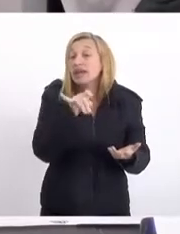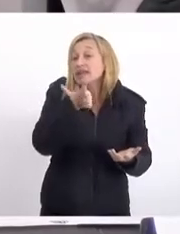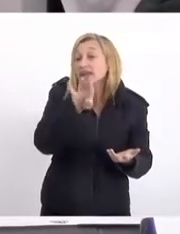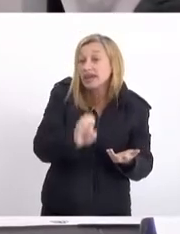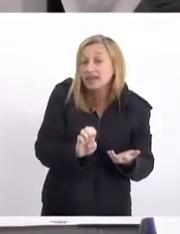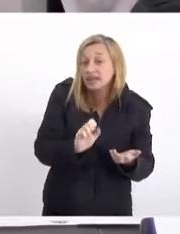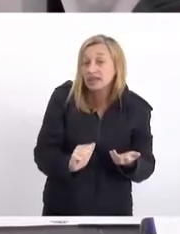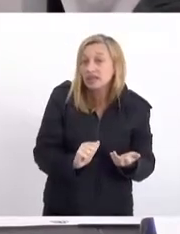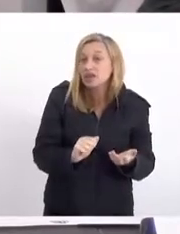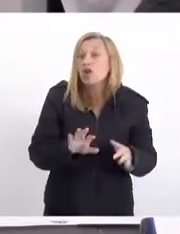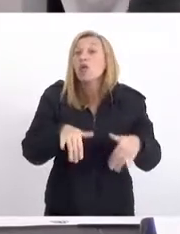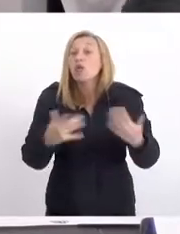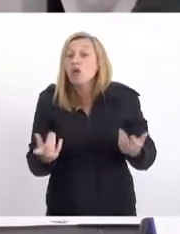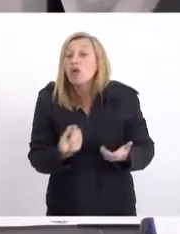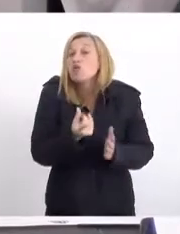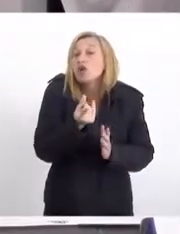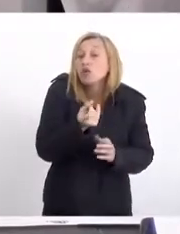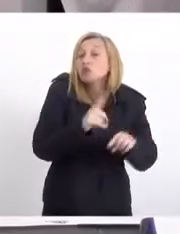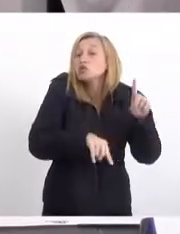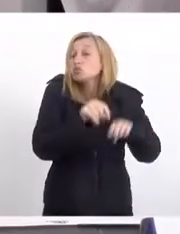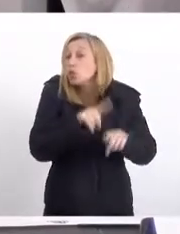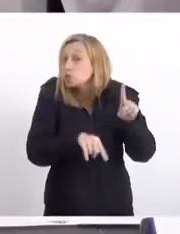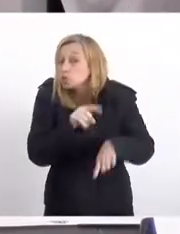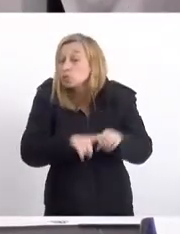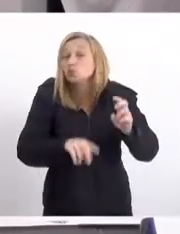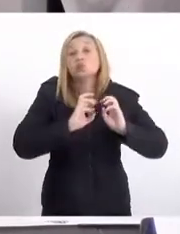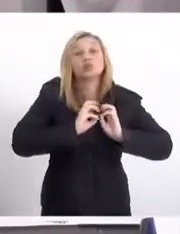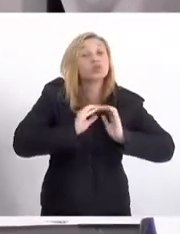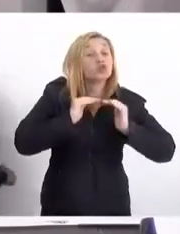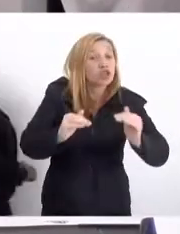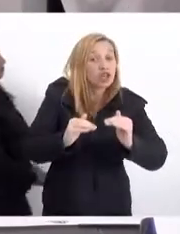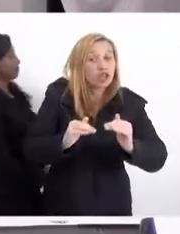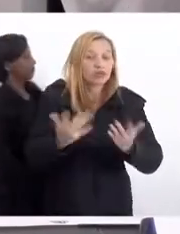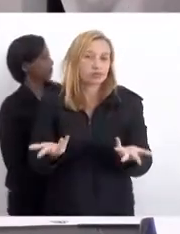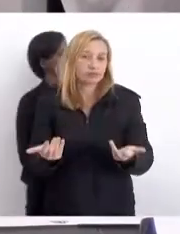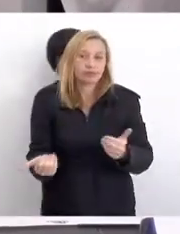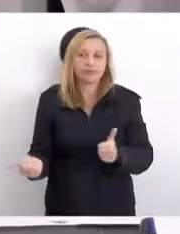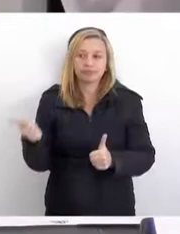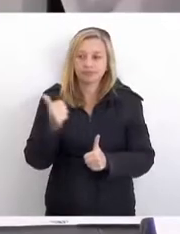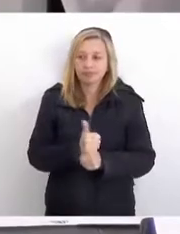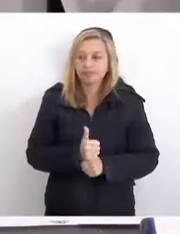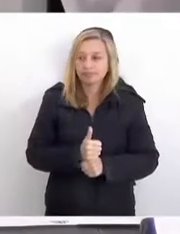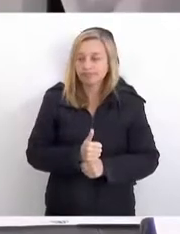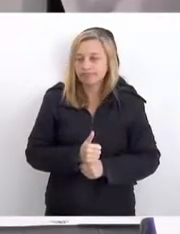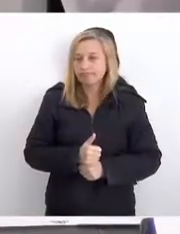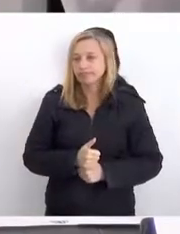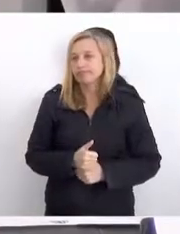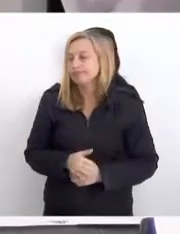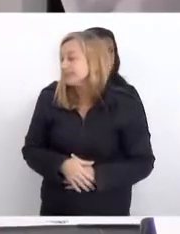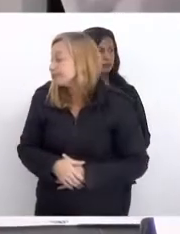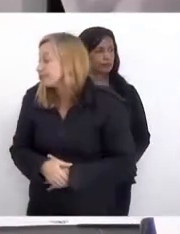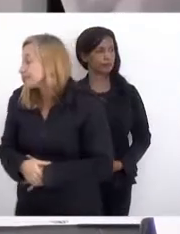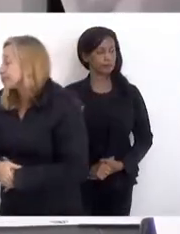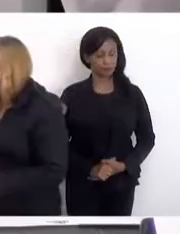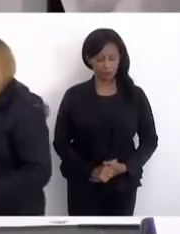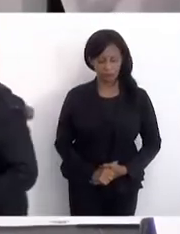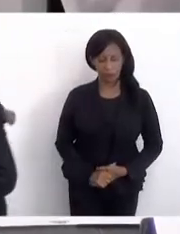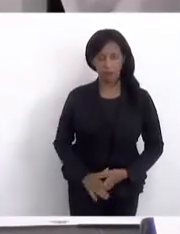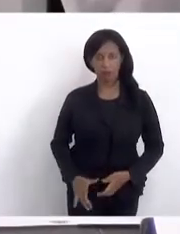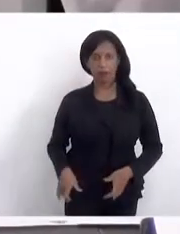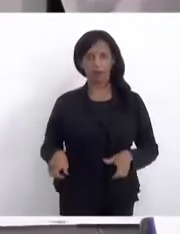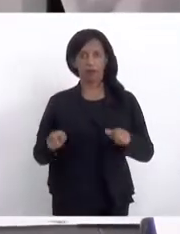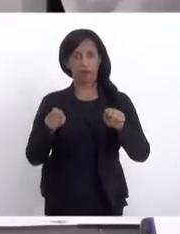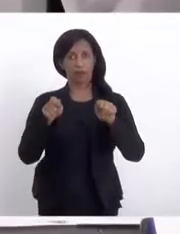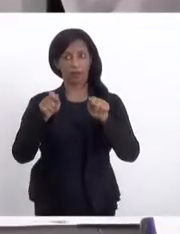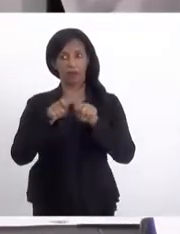é o custo dos equipamentos, né, dos trens, qual é o custo da eletrificação. Fazer metrô não